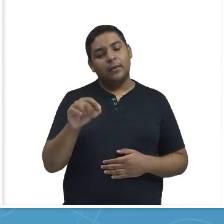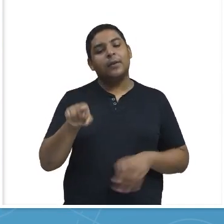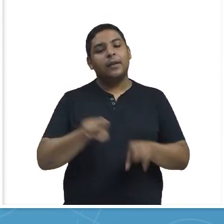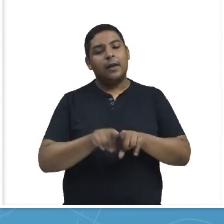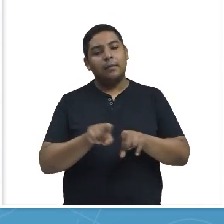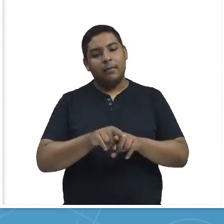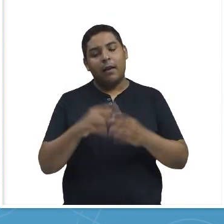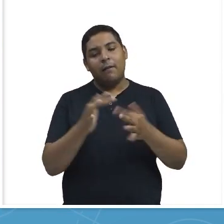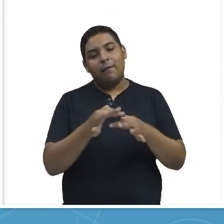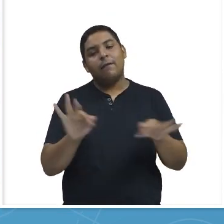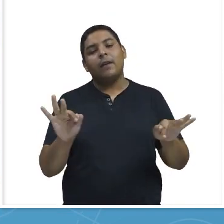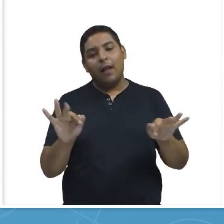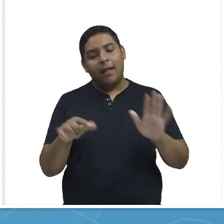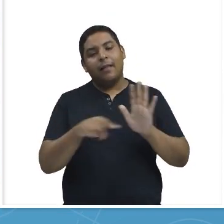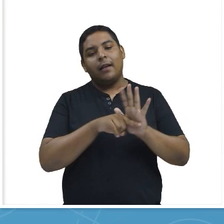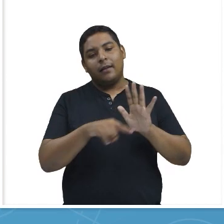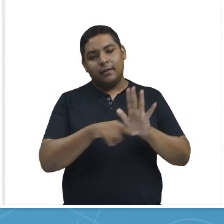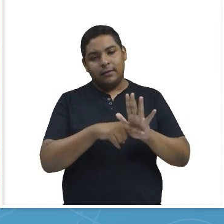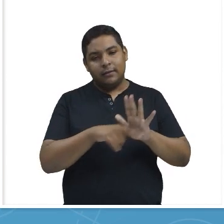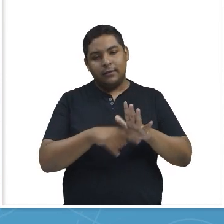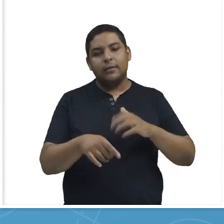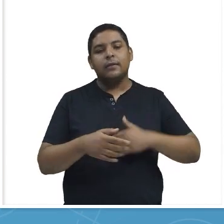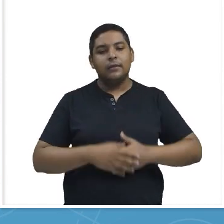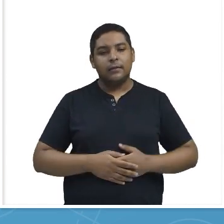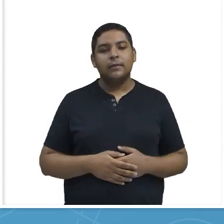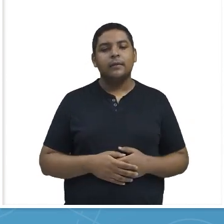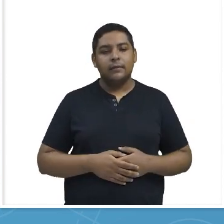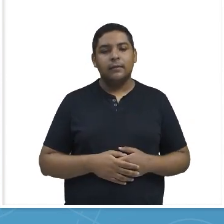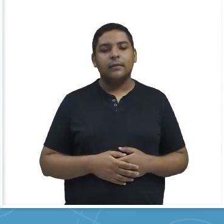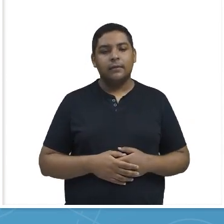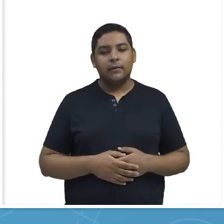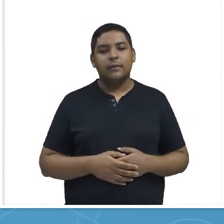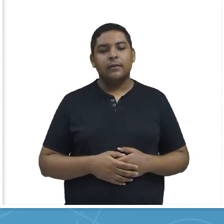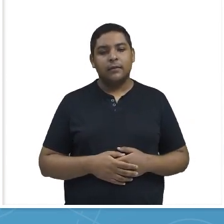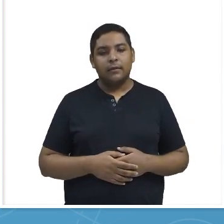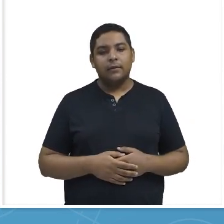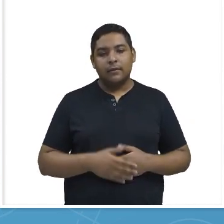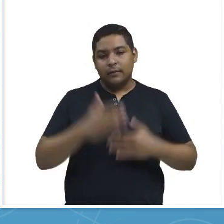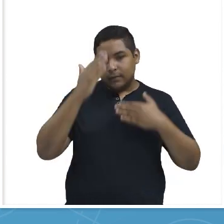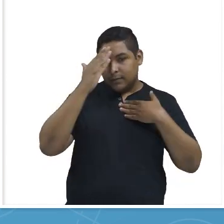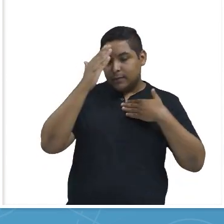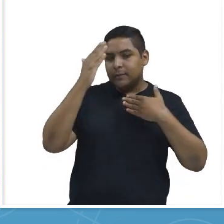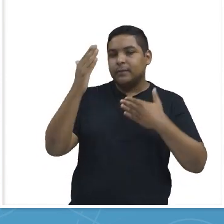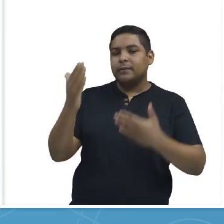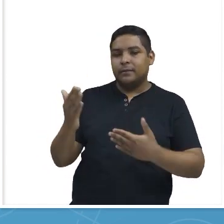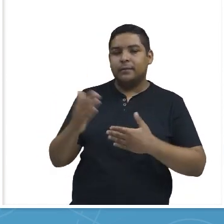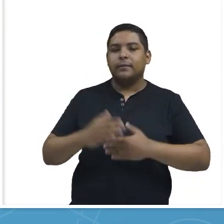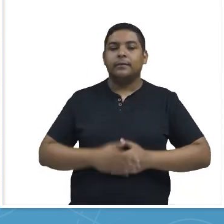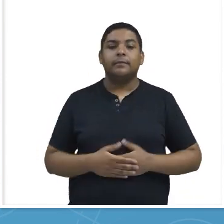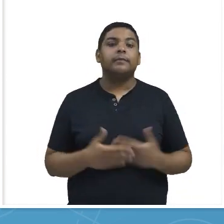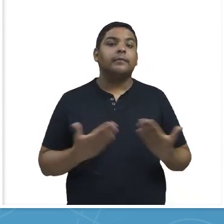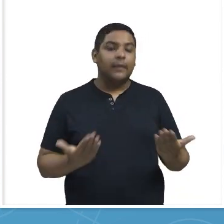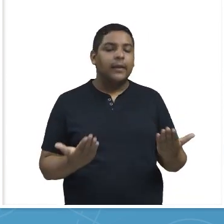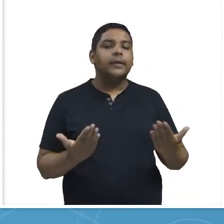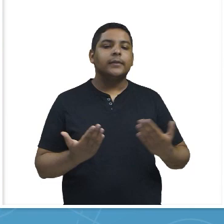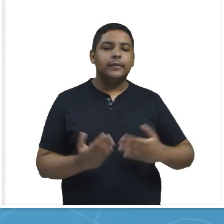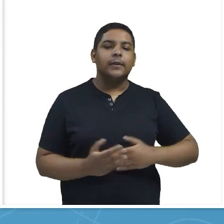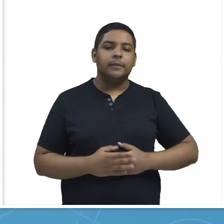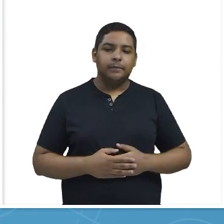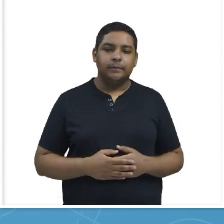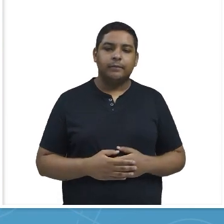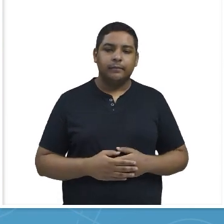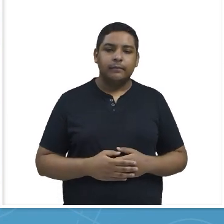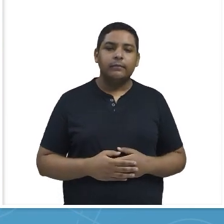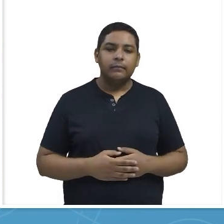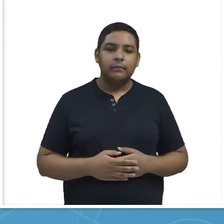é? Na forma negativa. Questão número 1. Thank you. Bom, people, então só